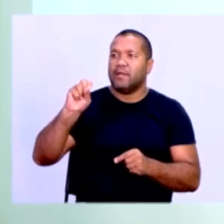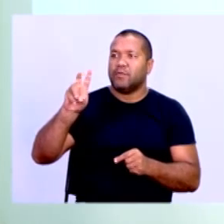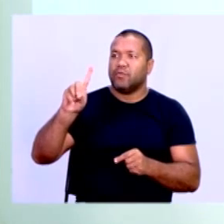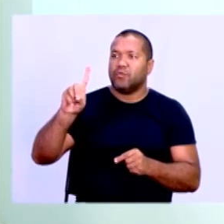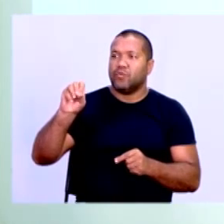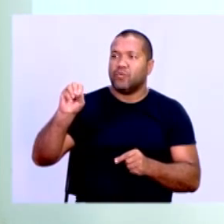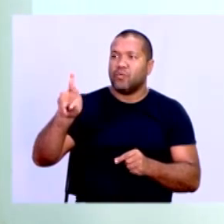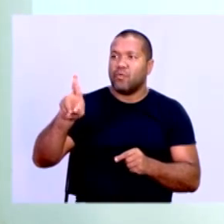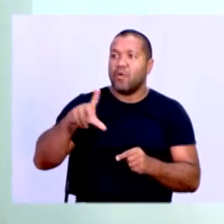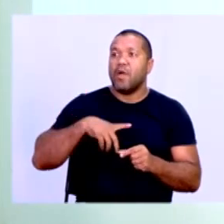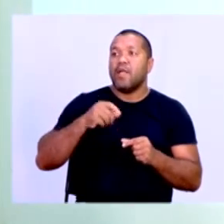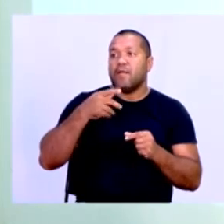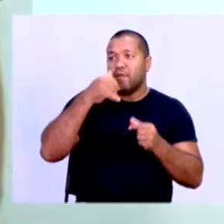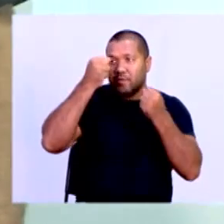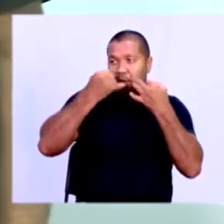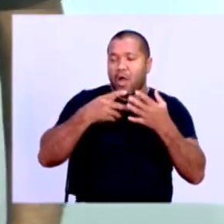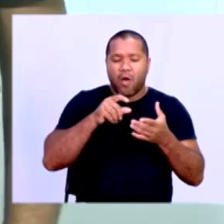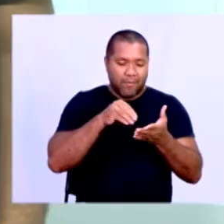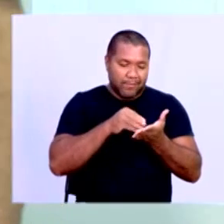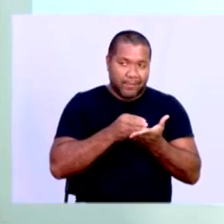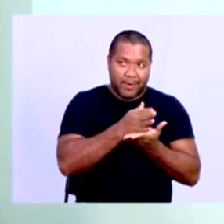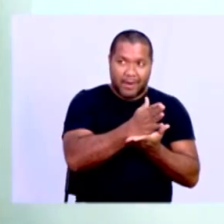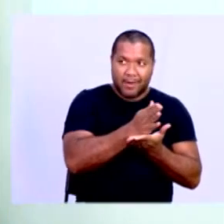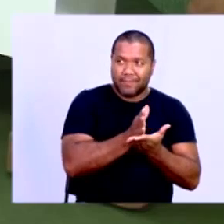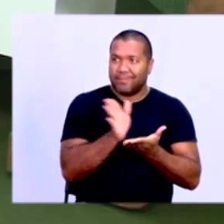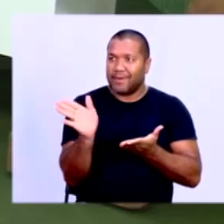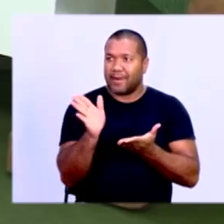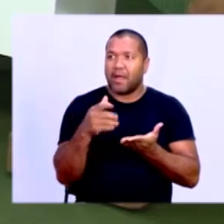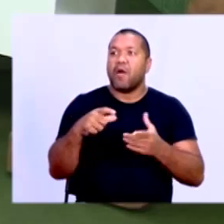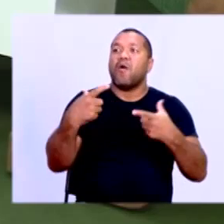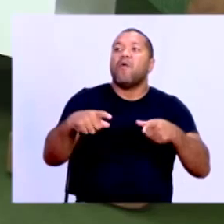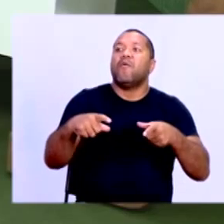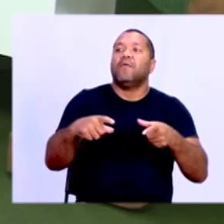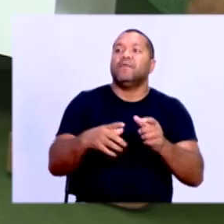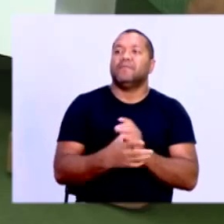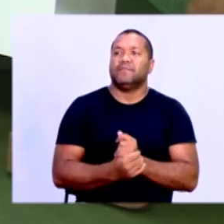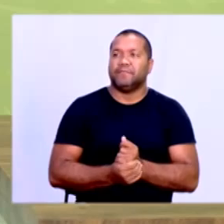levar aquela solicitação. É isso. Ótimo.